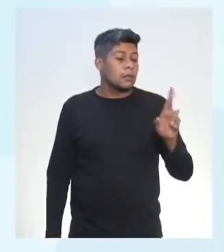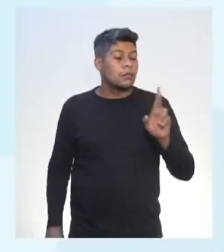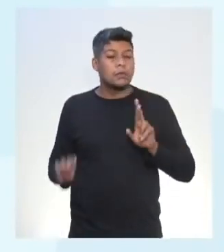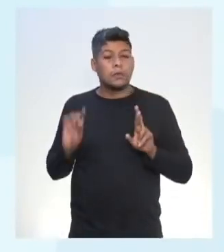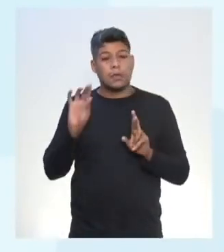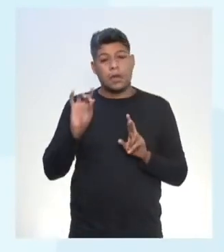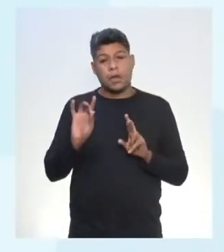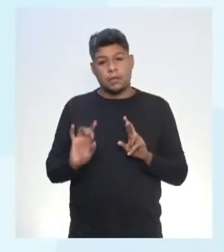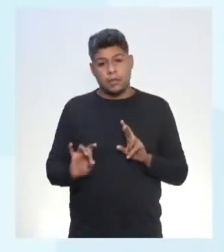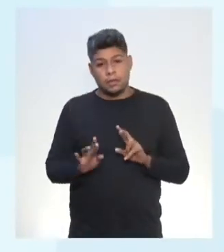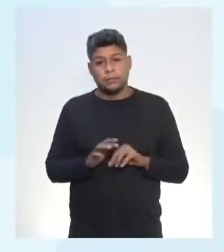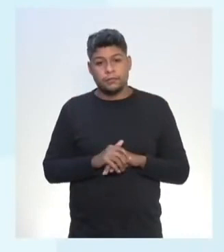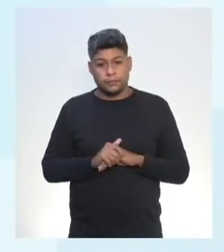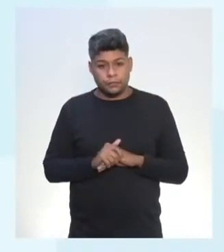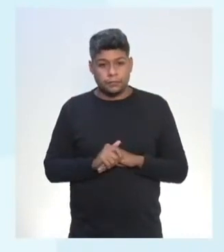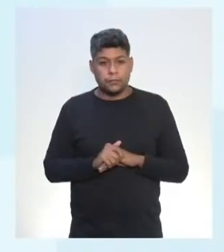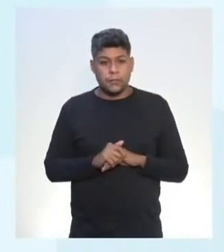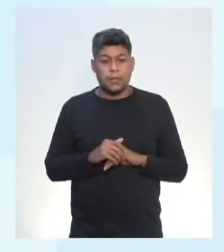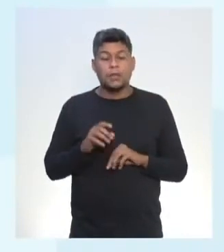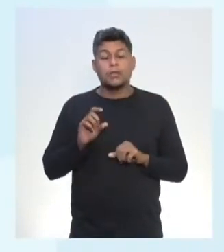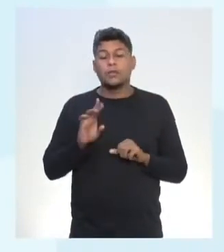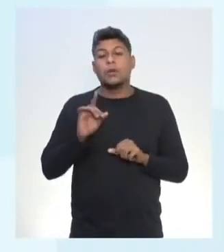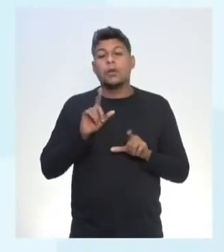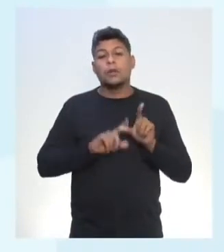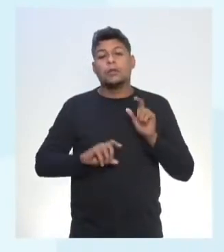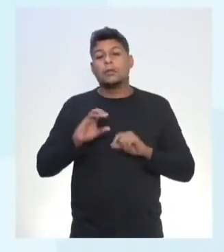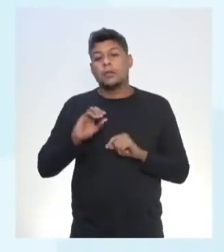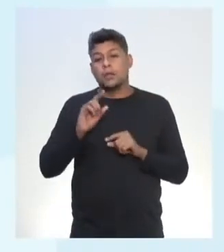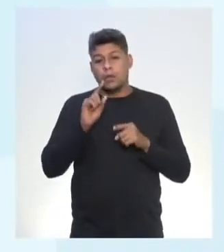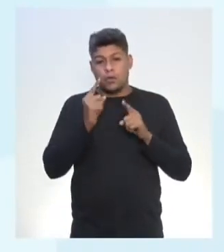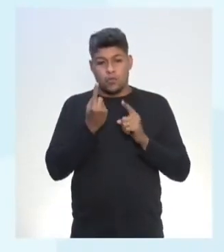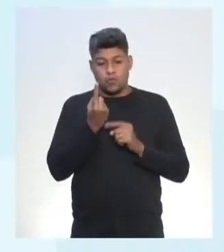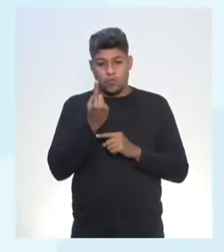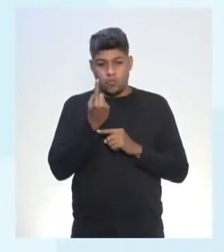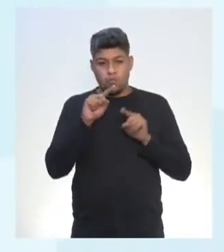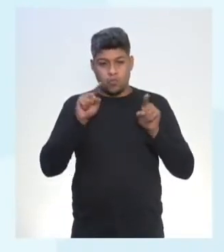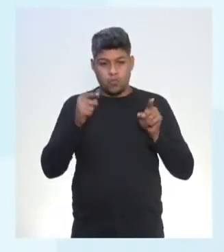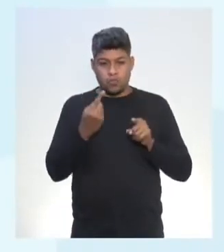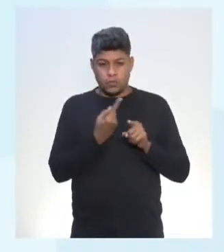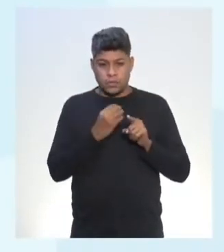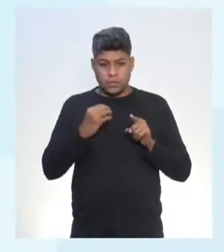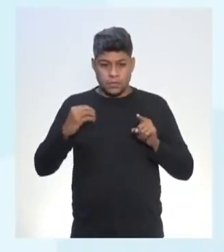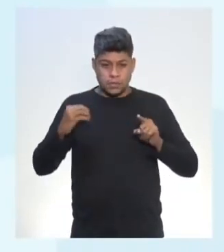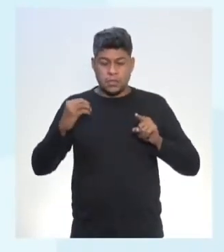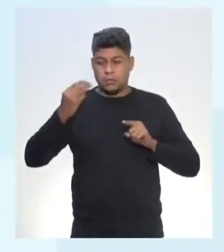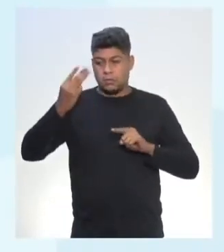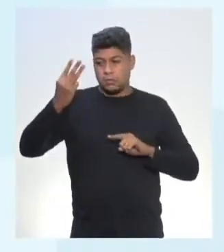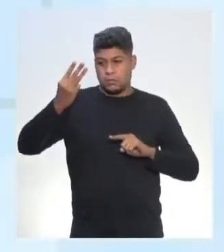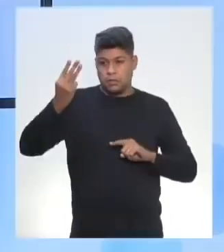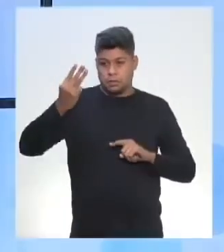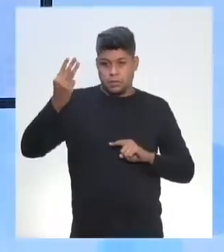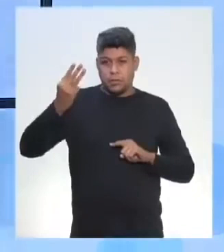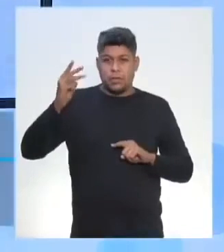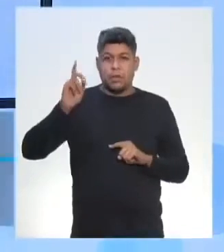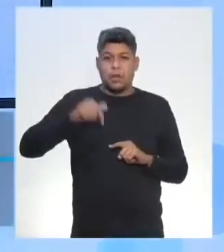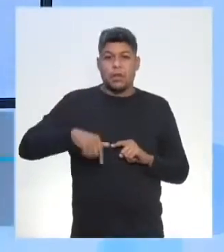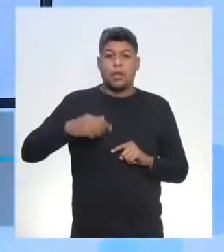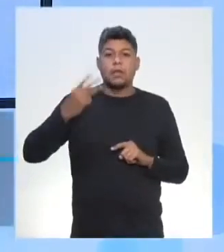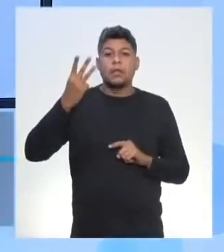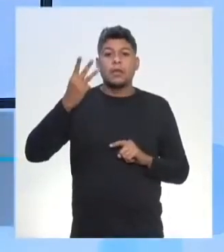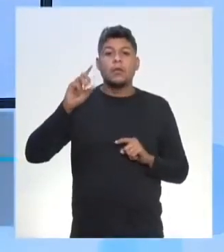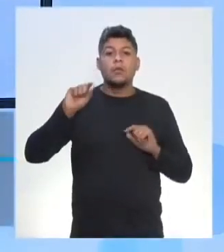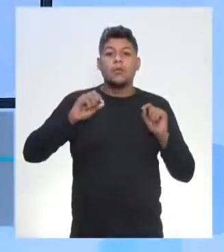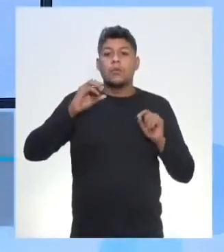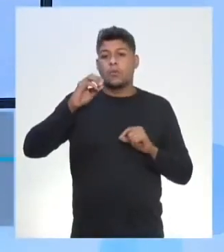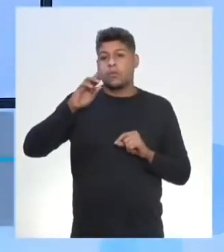cada potência. Vou ficar só com a letra C. Tá assim, 1 centésimo elevado ao cubo. Quando o expoente é 3, ele é chamado